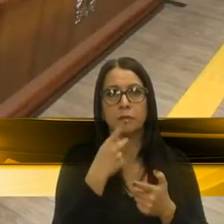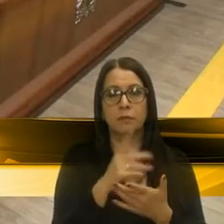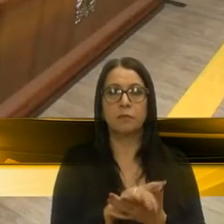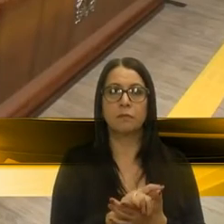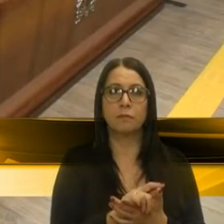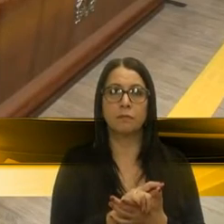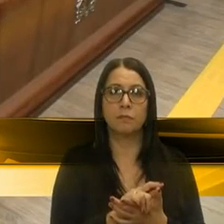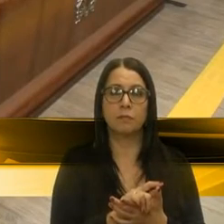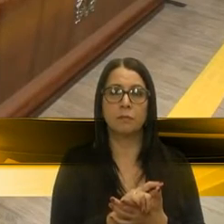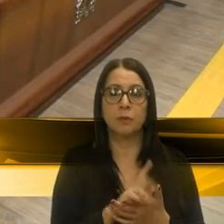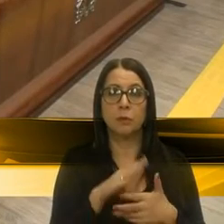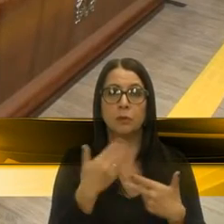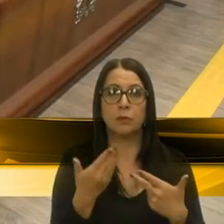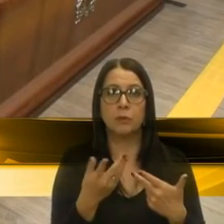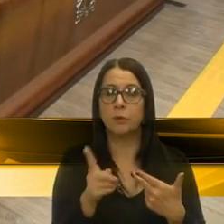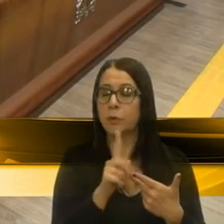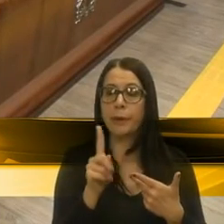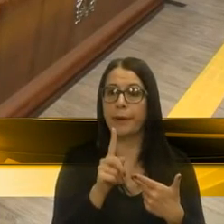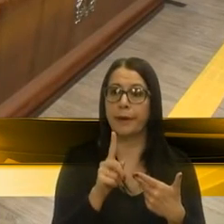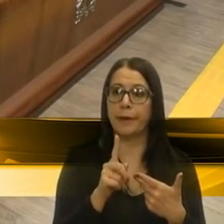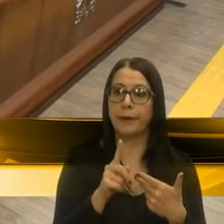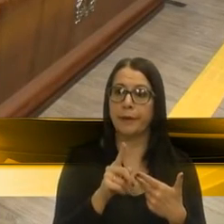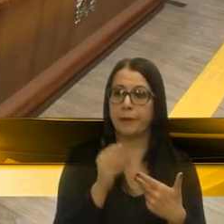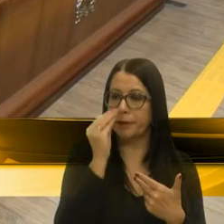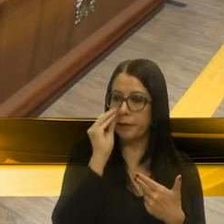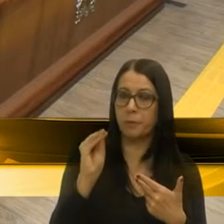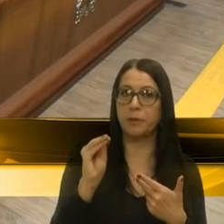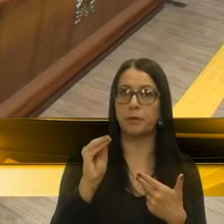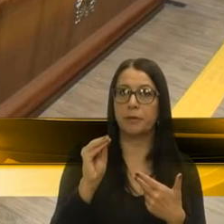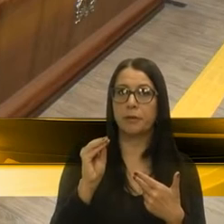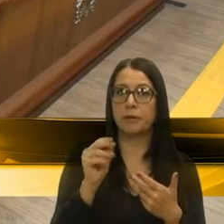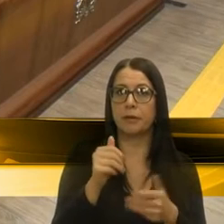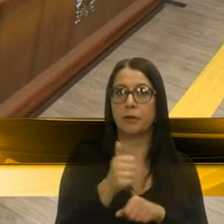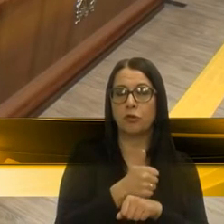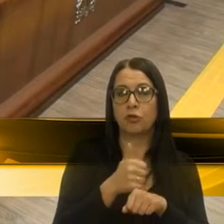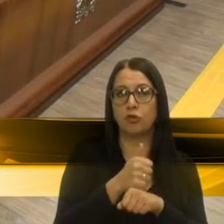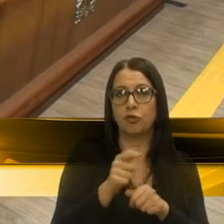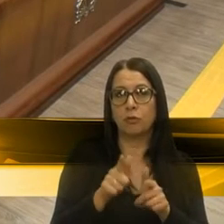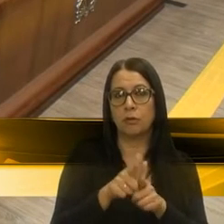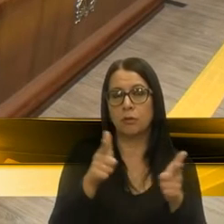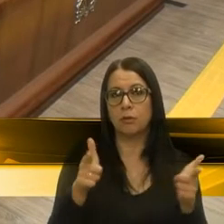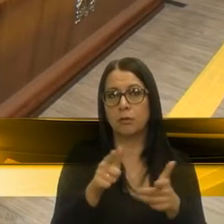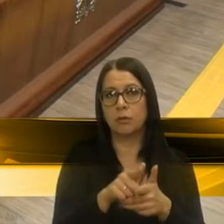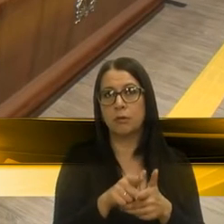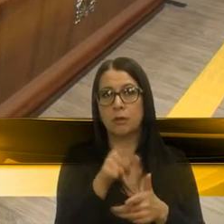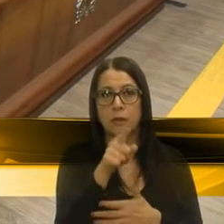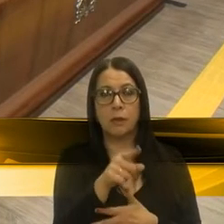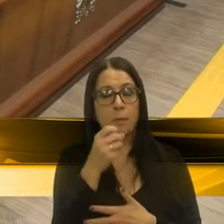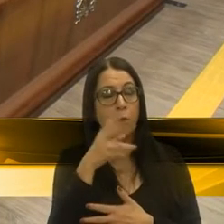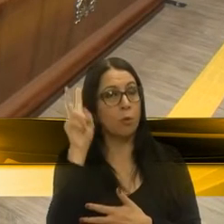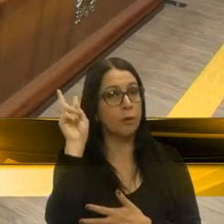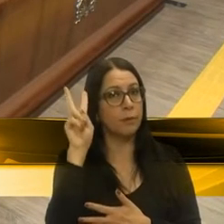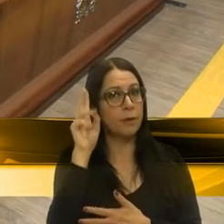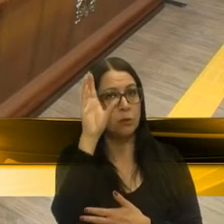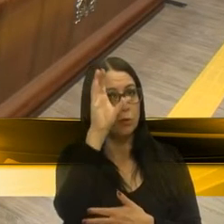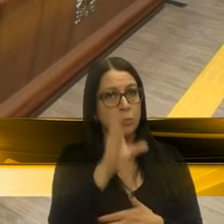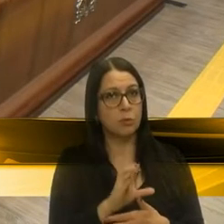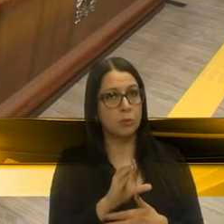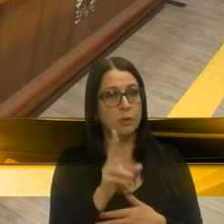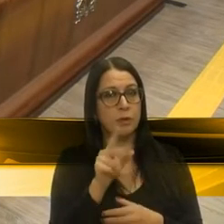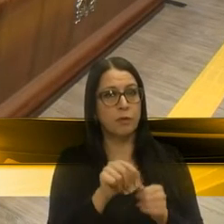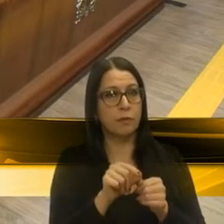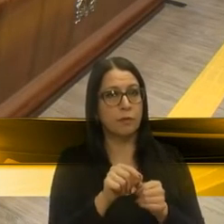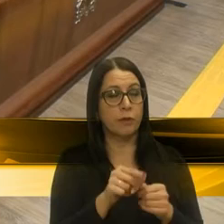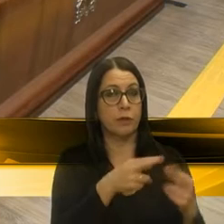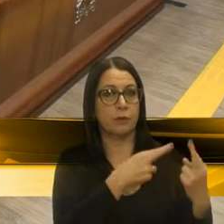mas, assim, quando alguém quer desmerecer o jornalista da Intercept Brasil, é bom lembrar que o cidadão, ele foi o